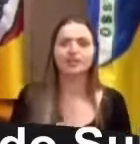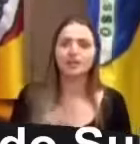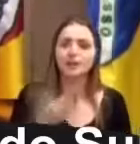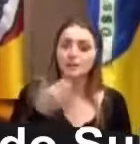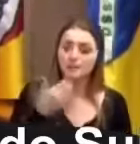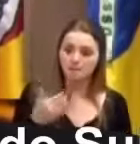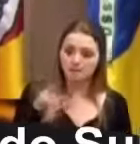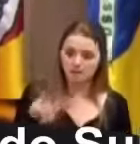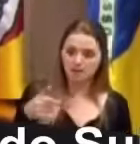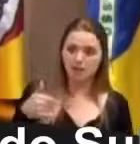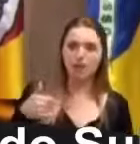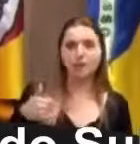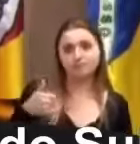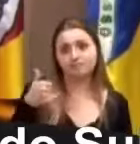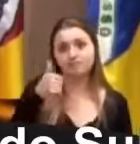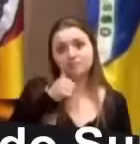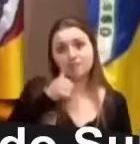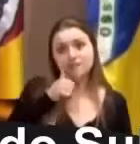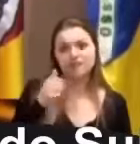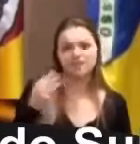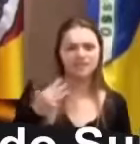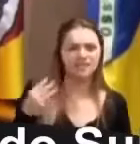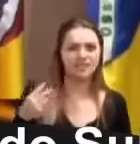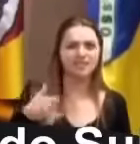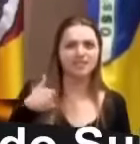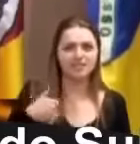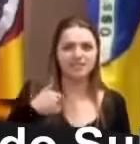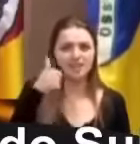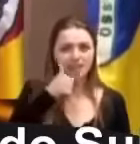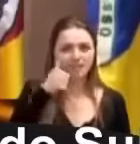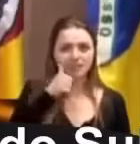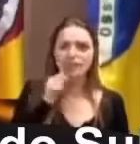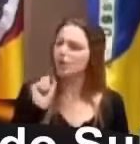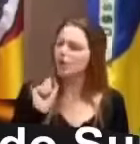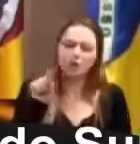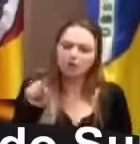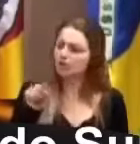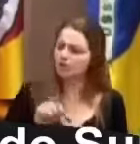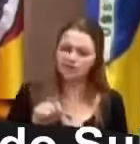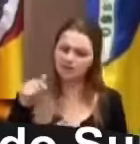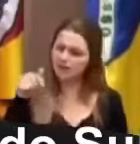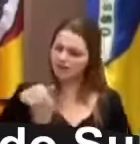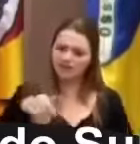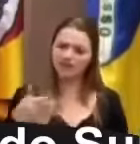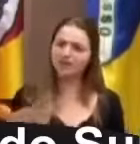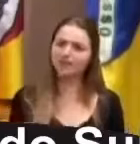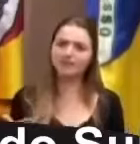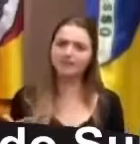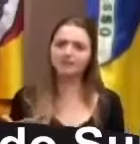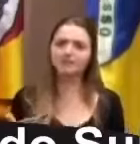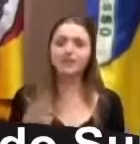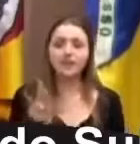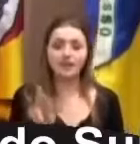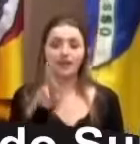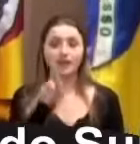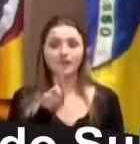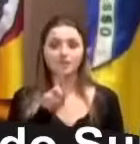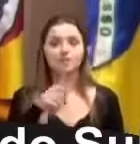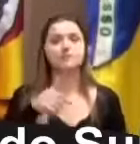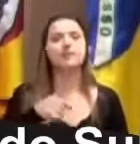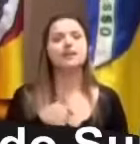aquela menina de 30 anos, 33 anos, o que que você faz aqui, minha filha? Ela